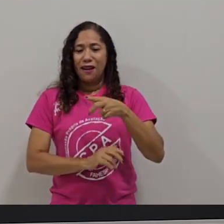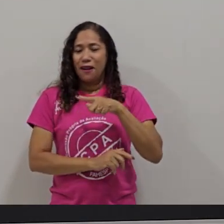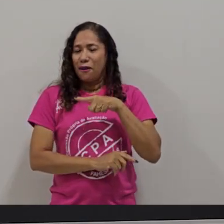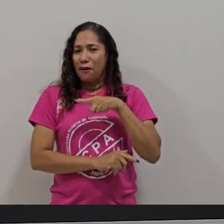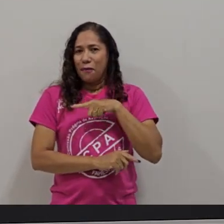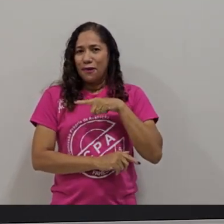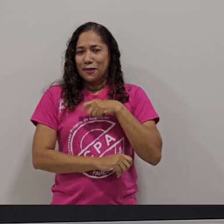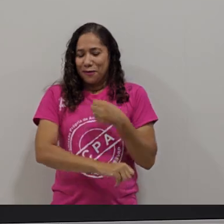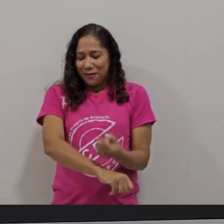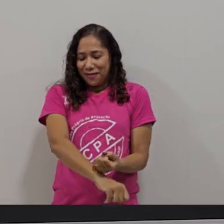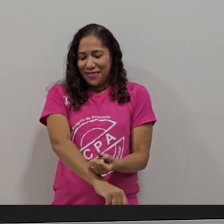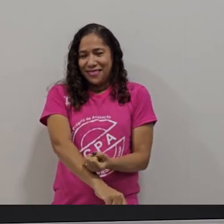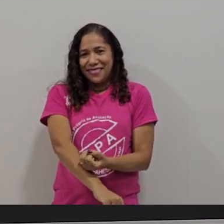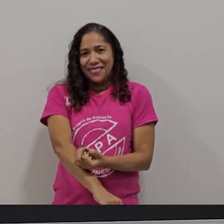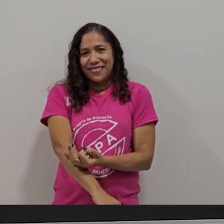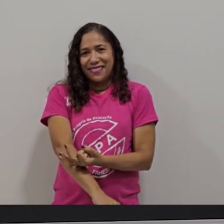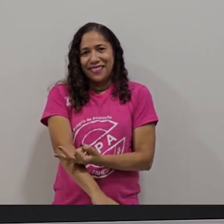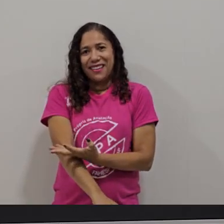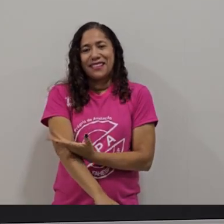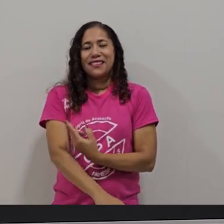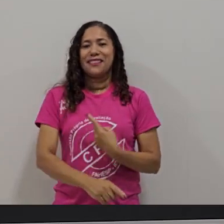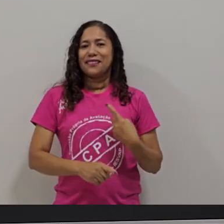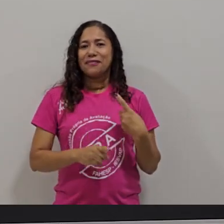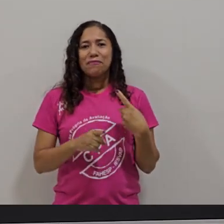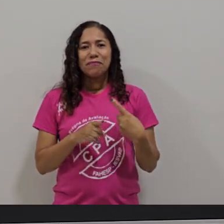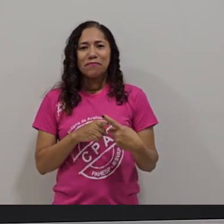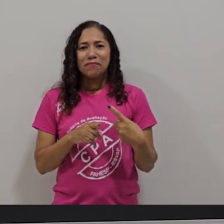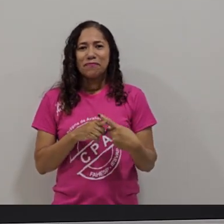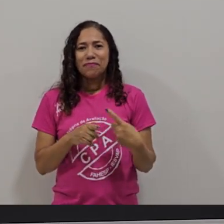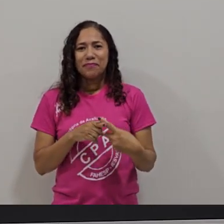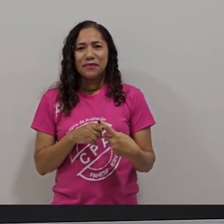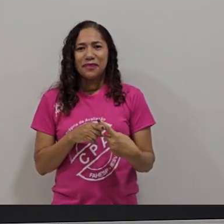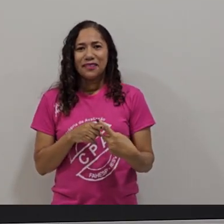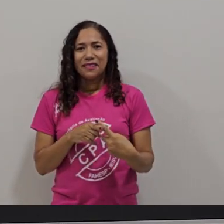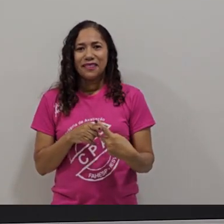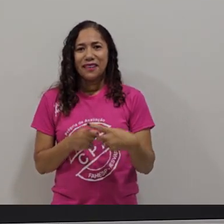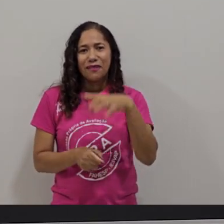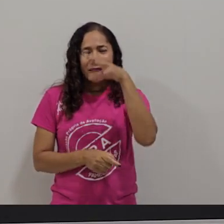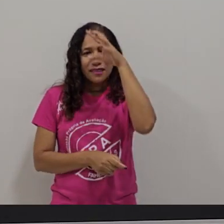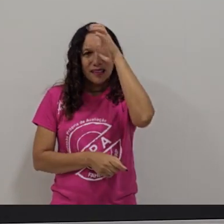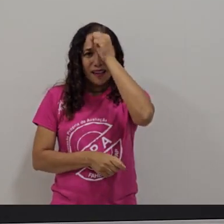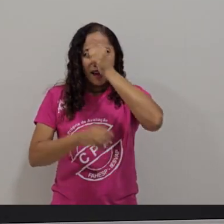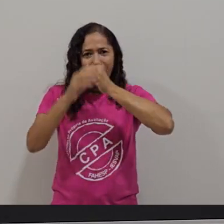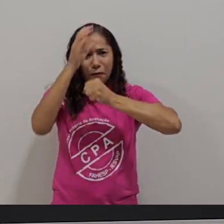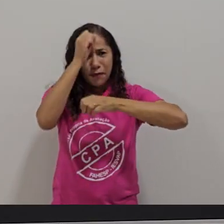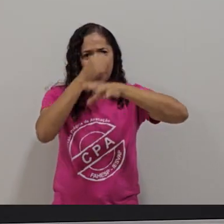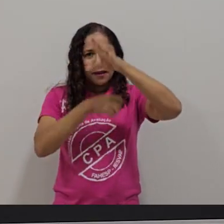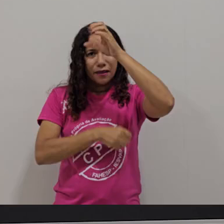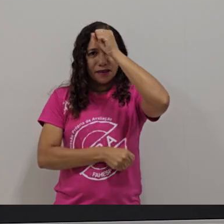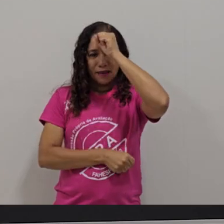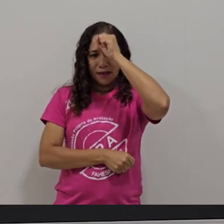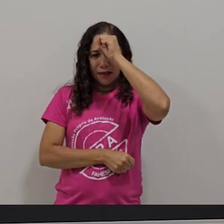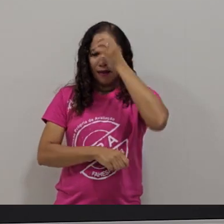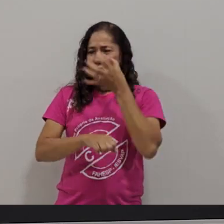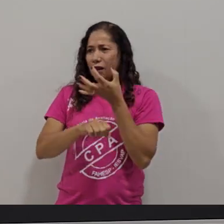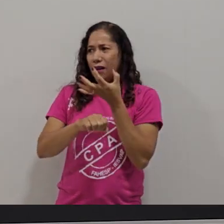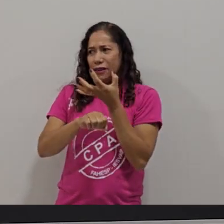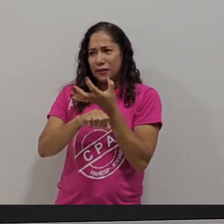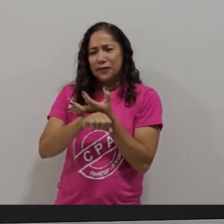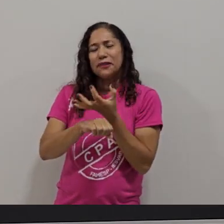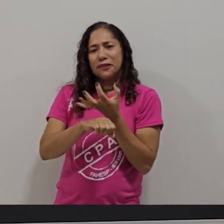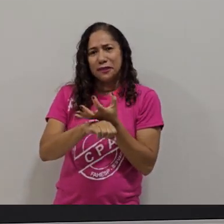fiquei muito emocionada, porque você aprender minimamente, olha que a disciplina é uma coisa